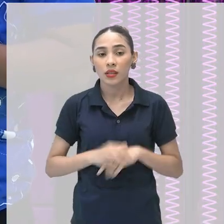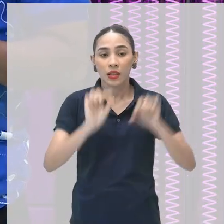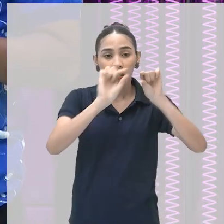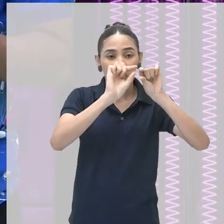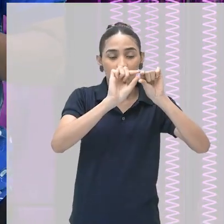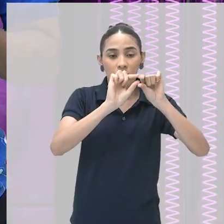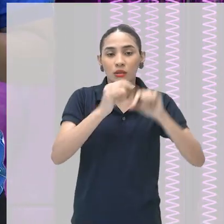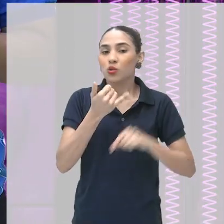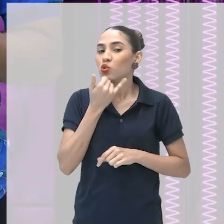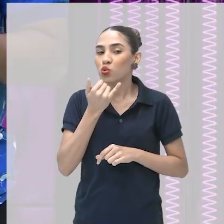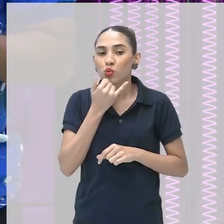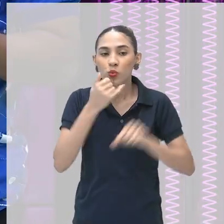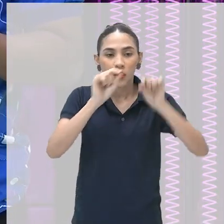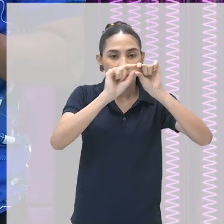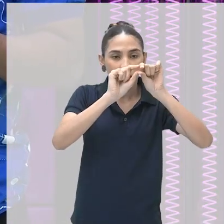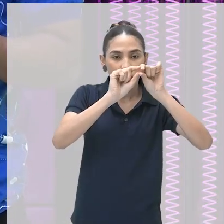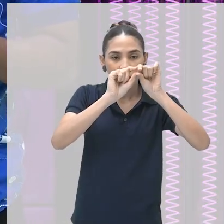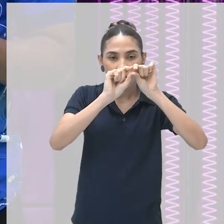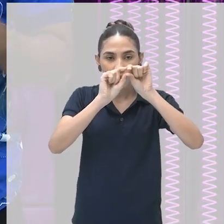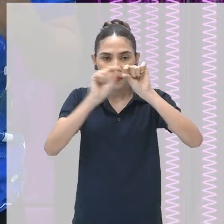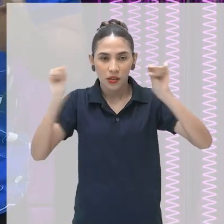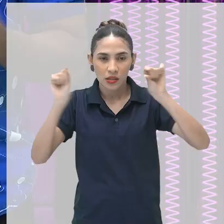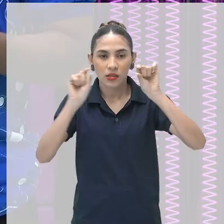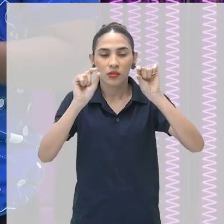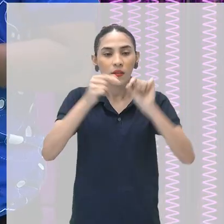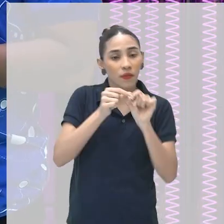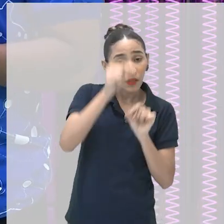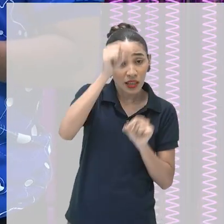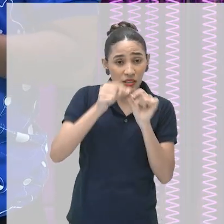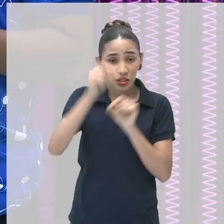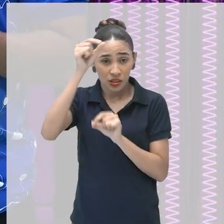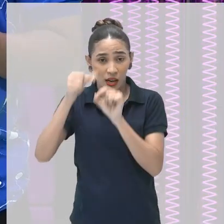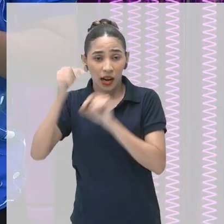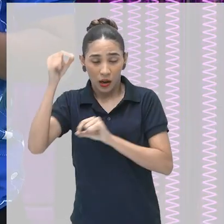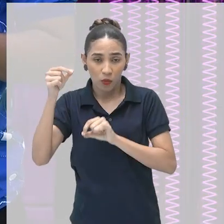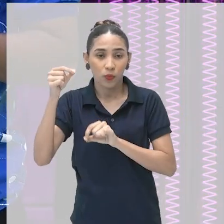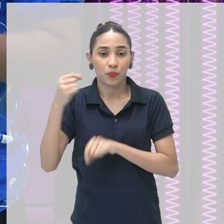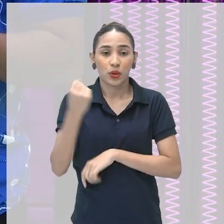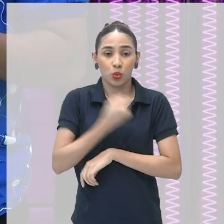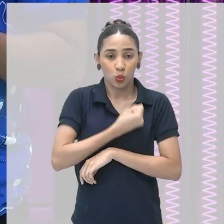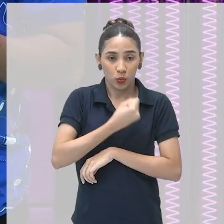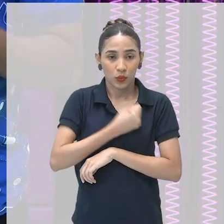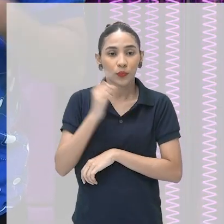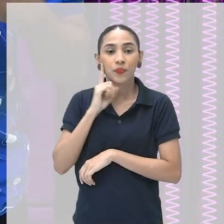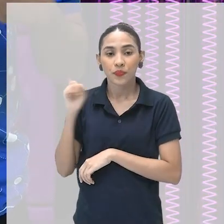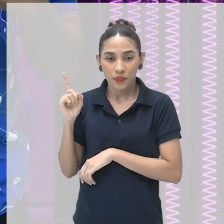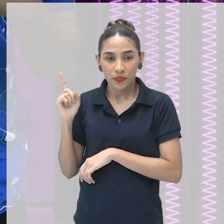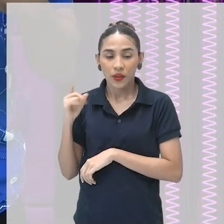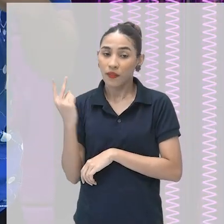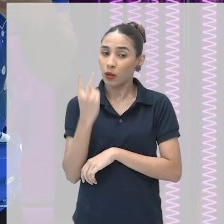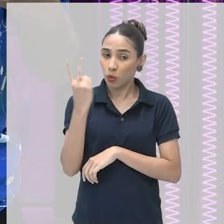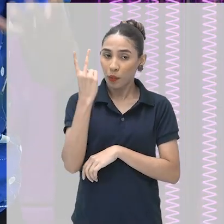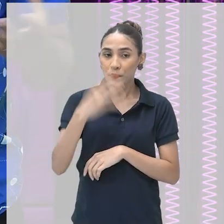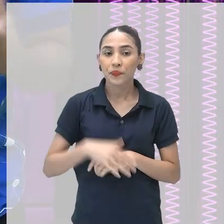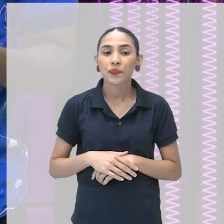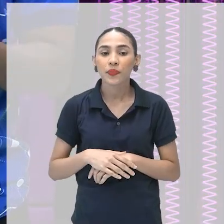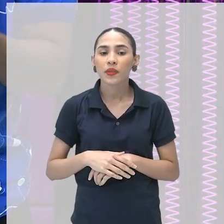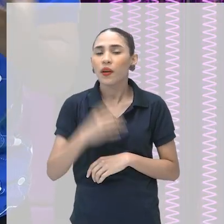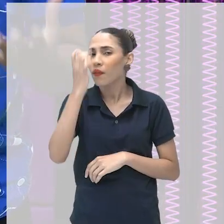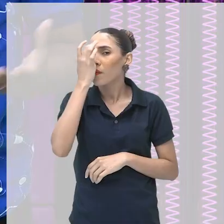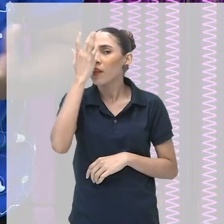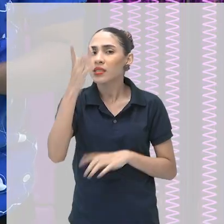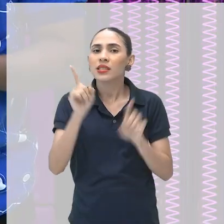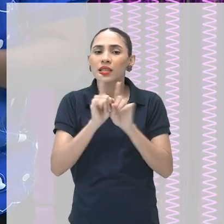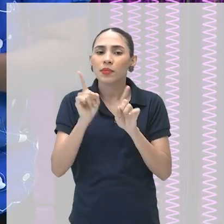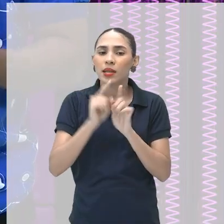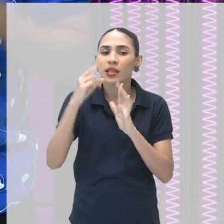vertical estão os valores. Tudo bem? Então, aqui a gente tem um exemplo do gráfico de barras. E olha como ele